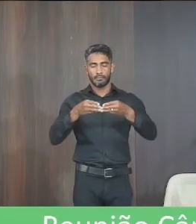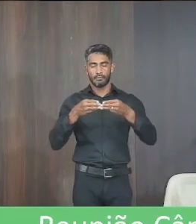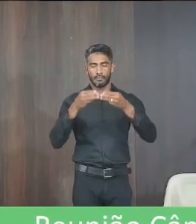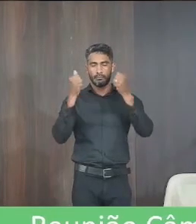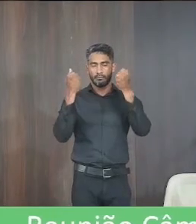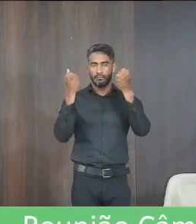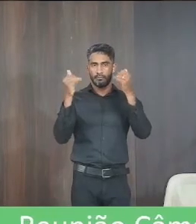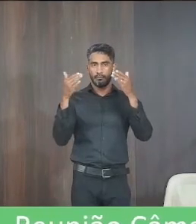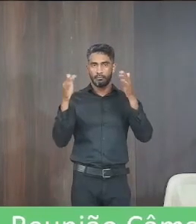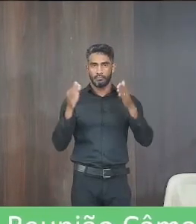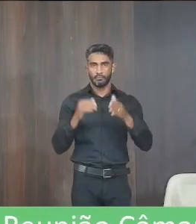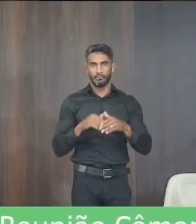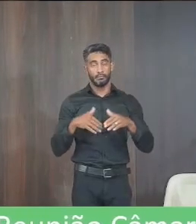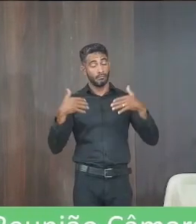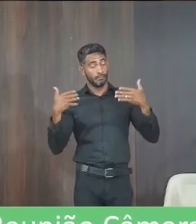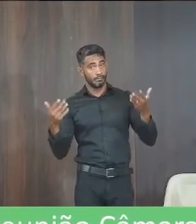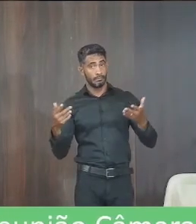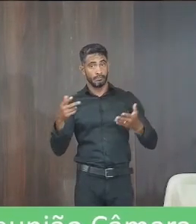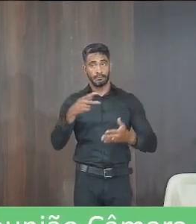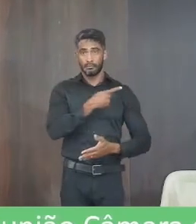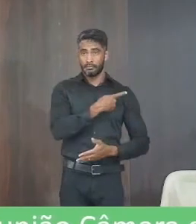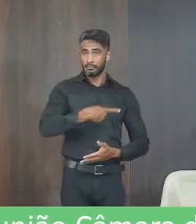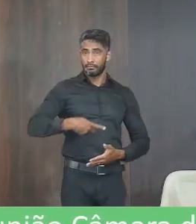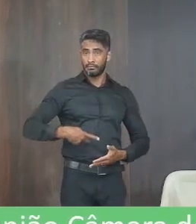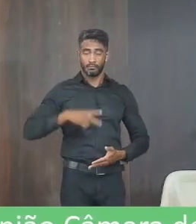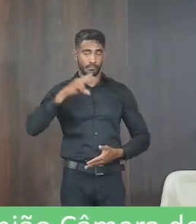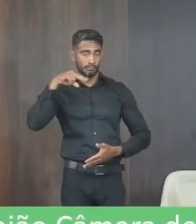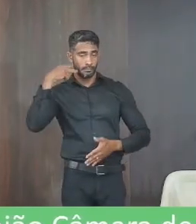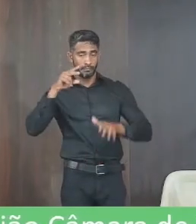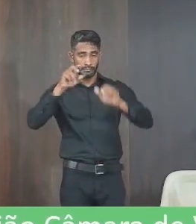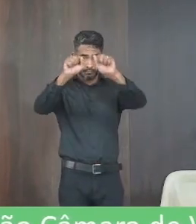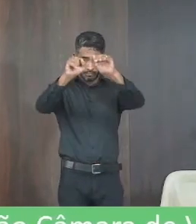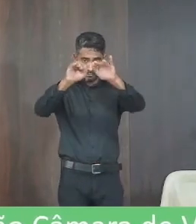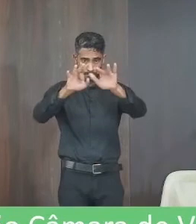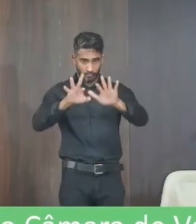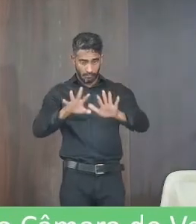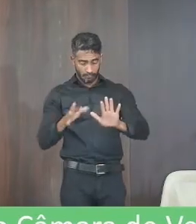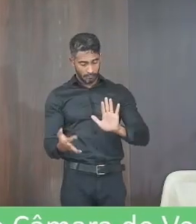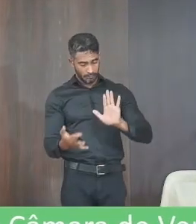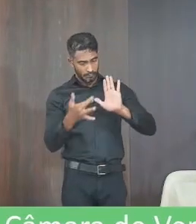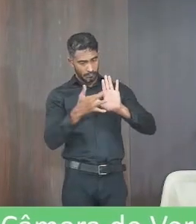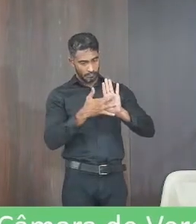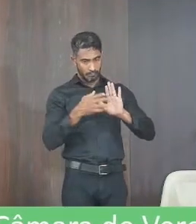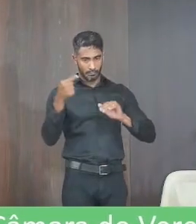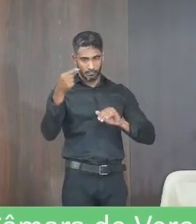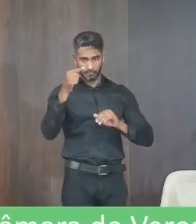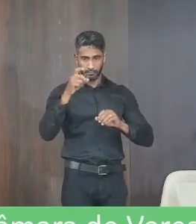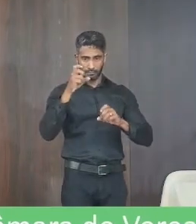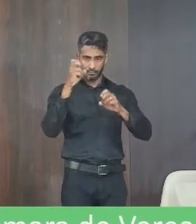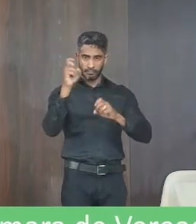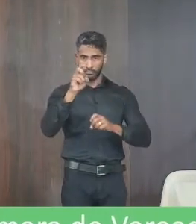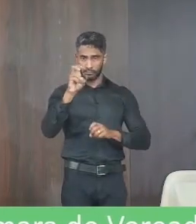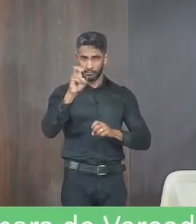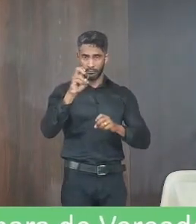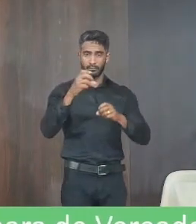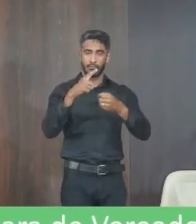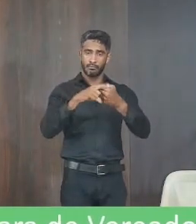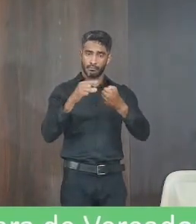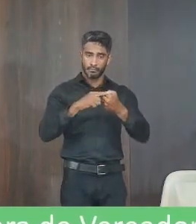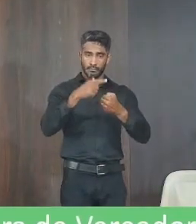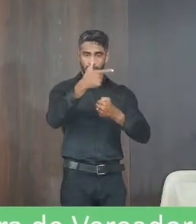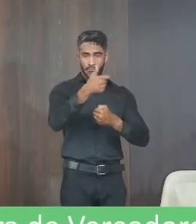aplausos excelentíssimo senhor presidente o vereador que subscreve vem na forma regimental com base no parágrafo 5º do artigo 215